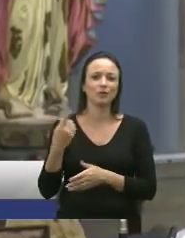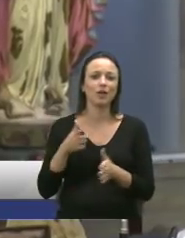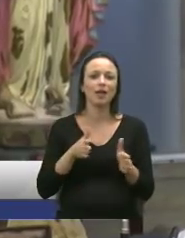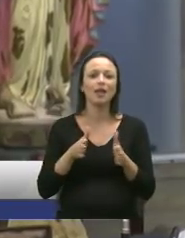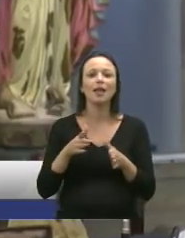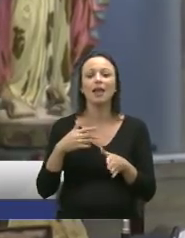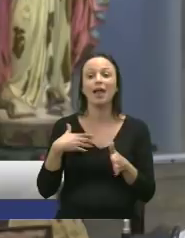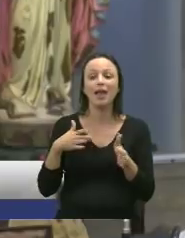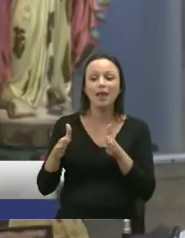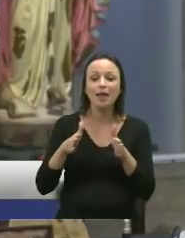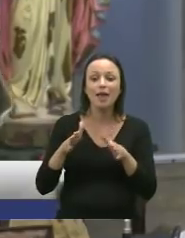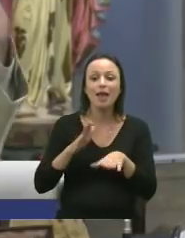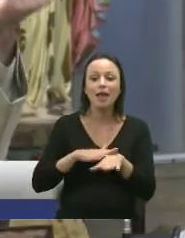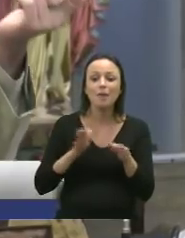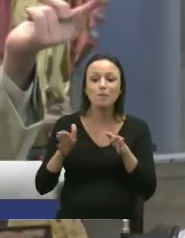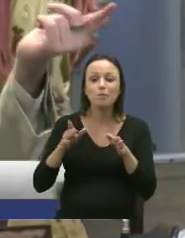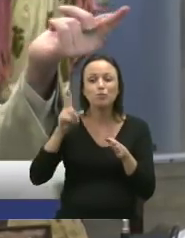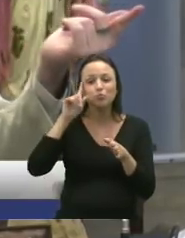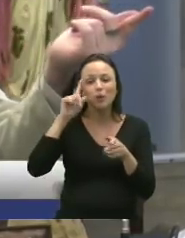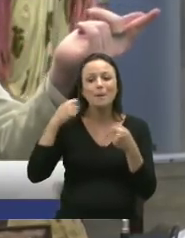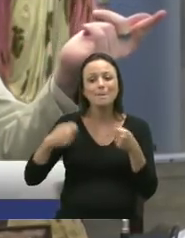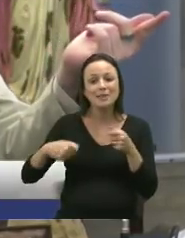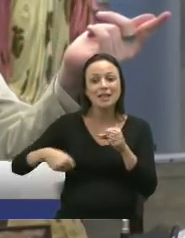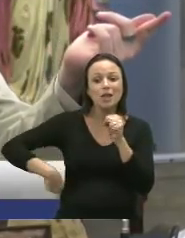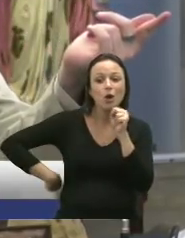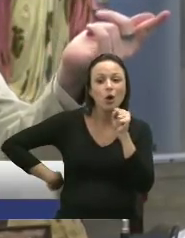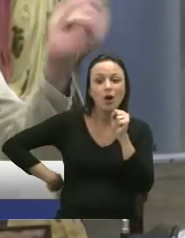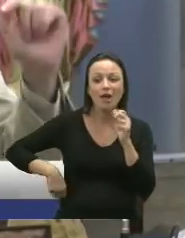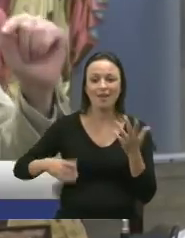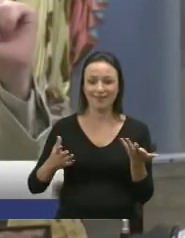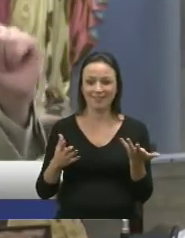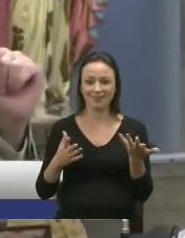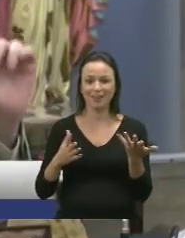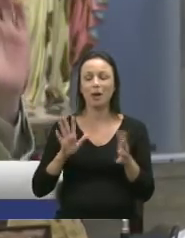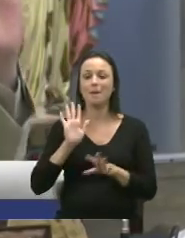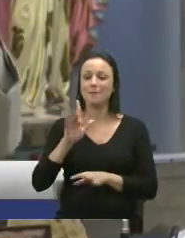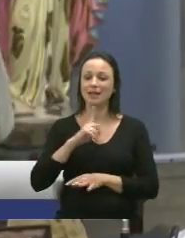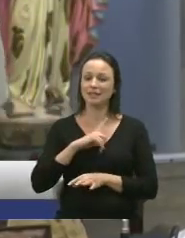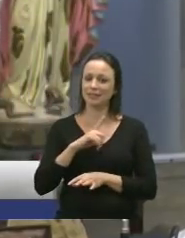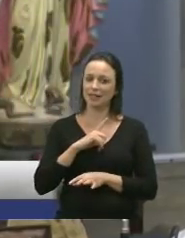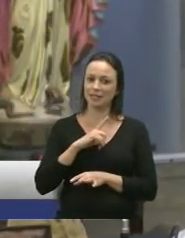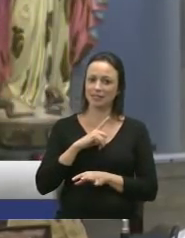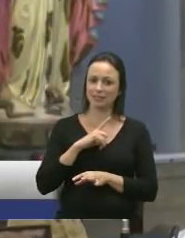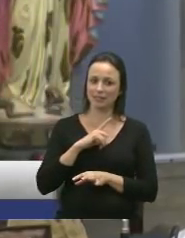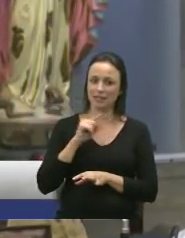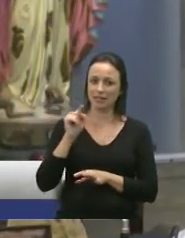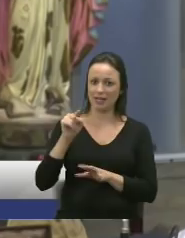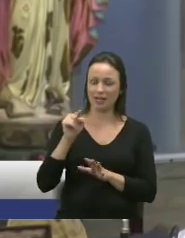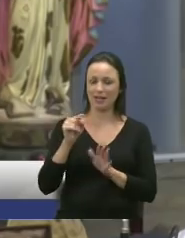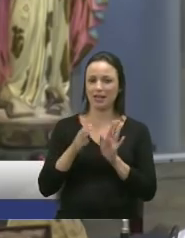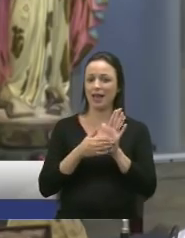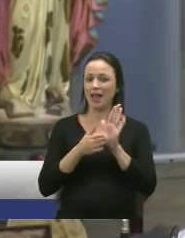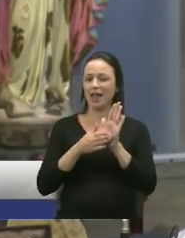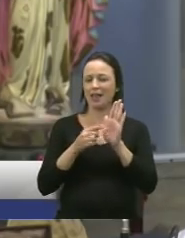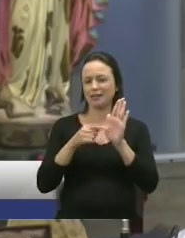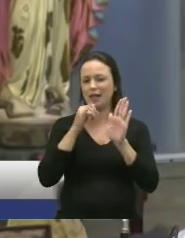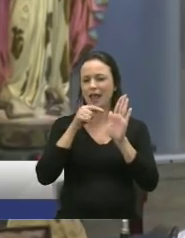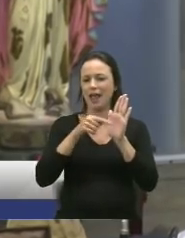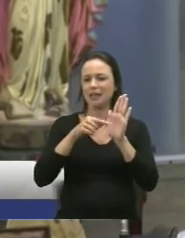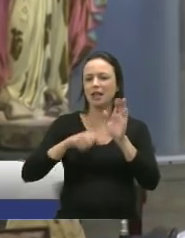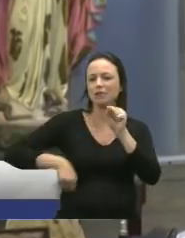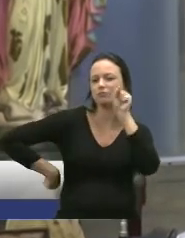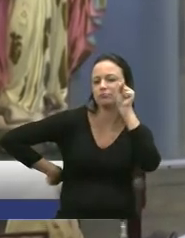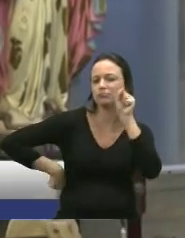mas quando se levanta um tipo de herói, é muito normal que esse herói que se coloca